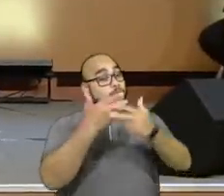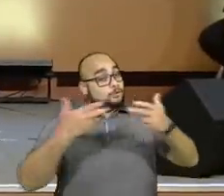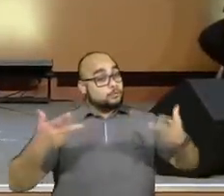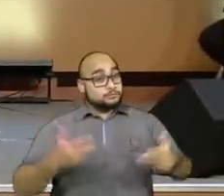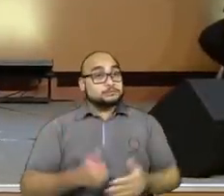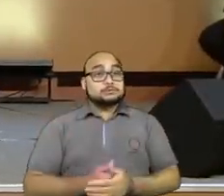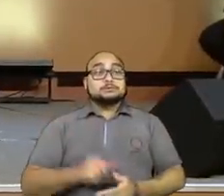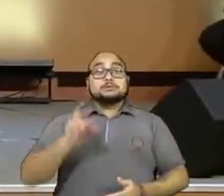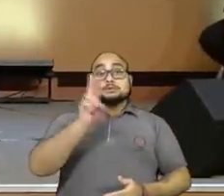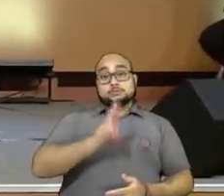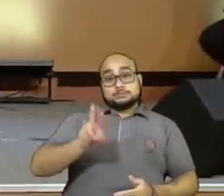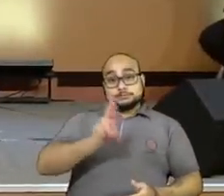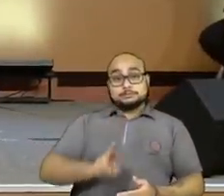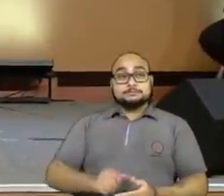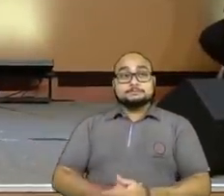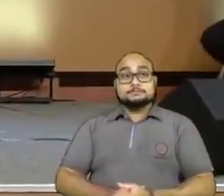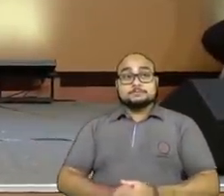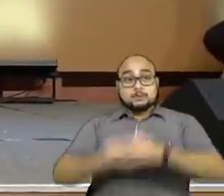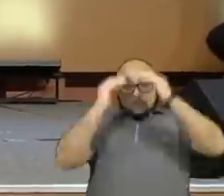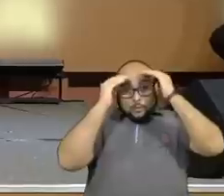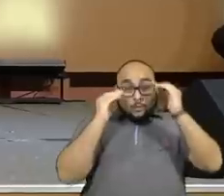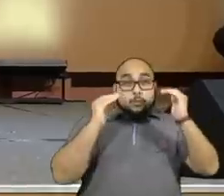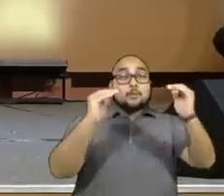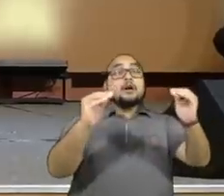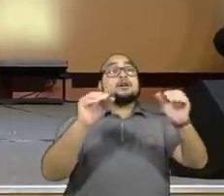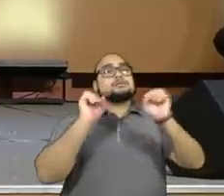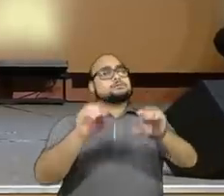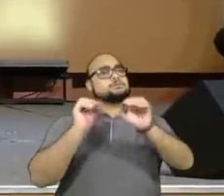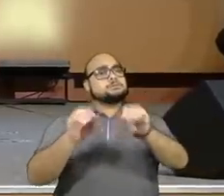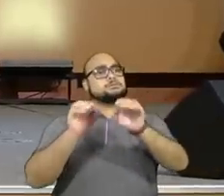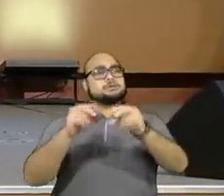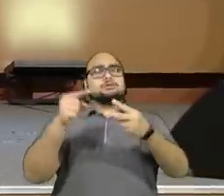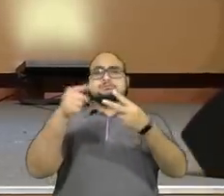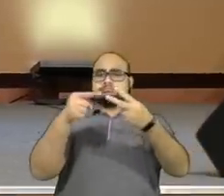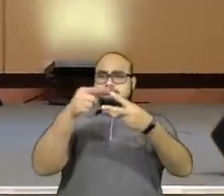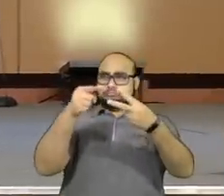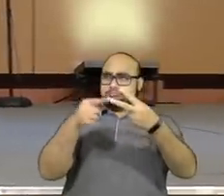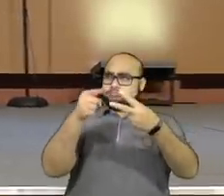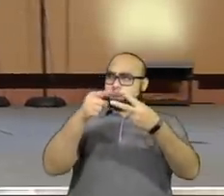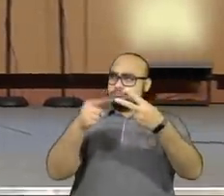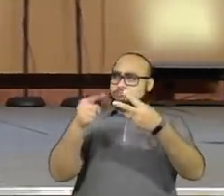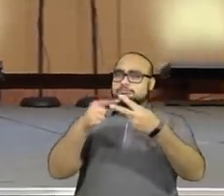mensagem. Obedeça o que eu estou dizendo para vocês. Duas condições.